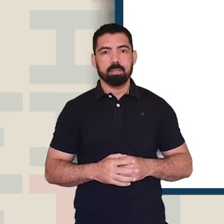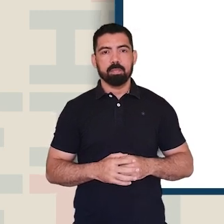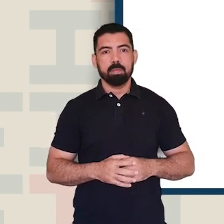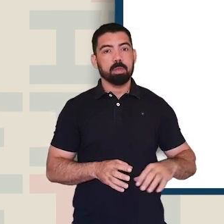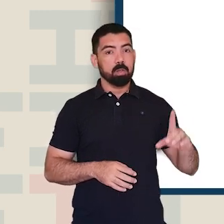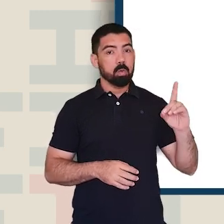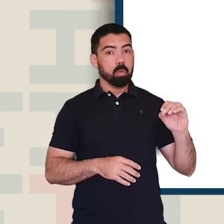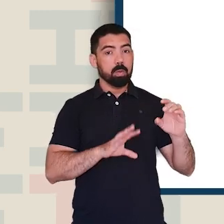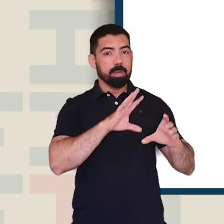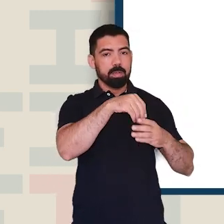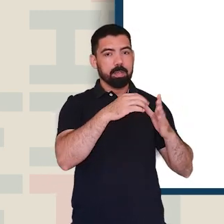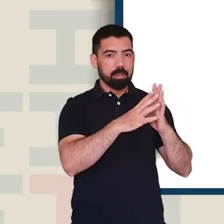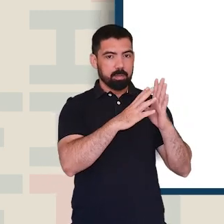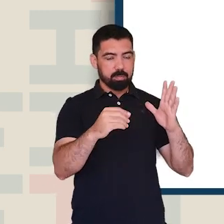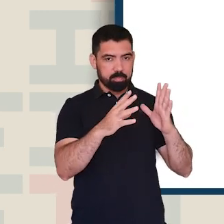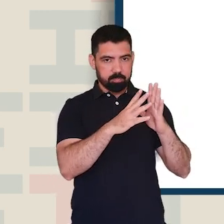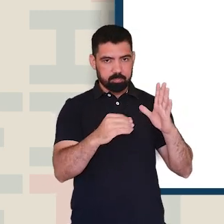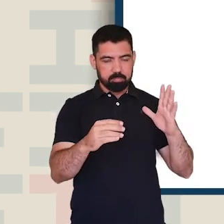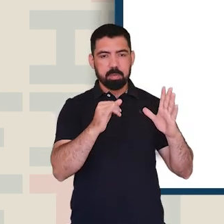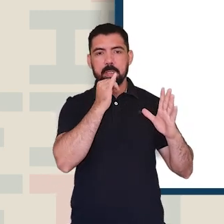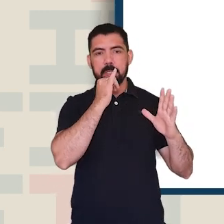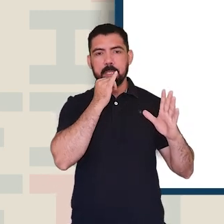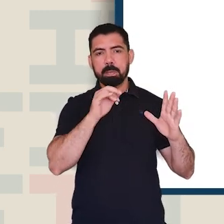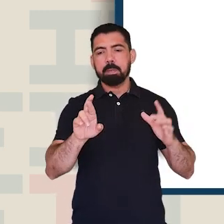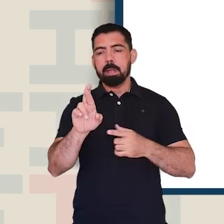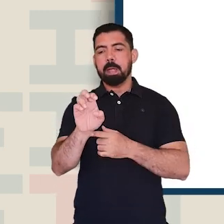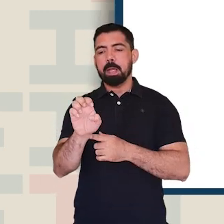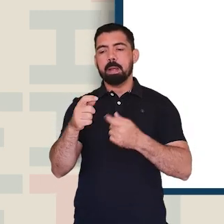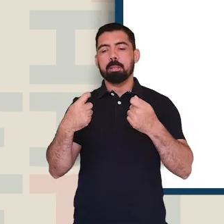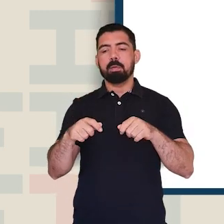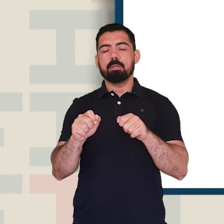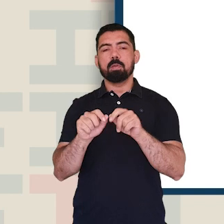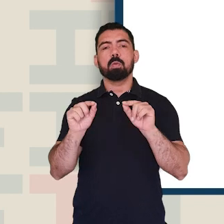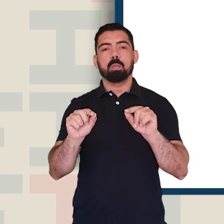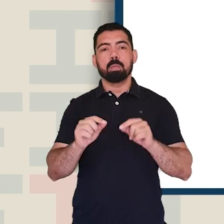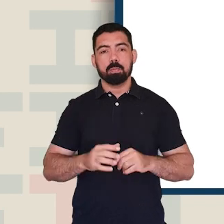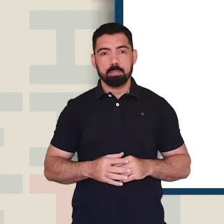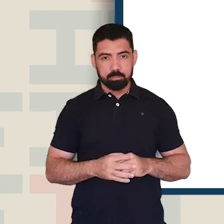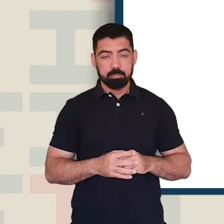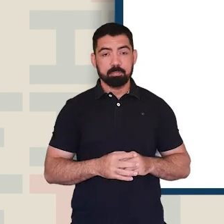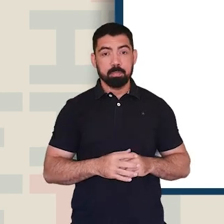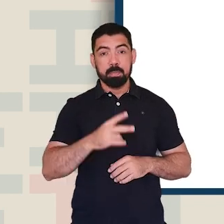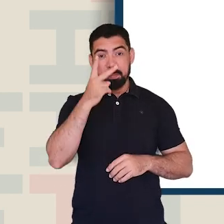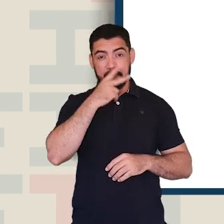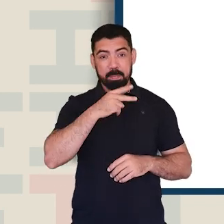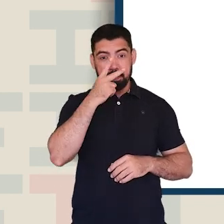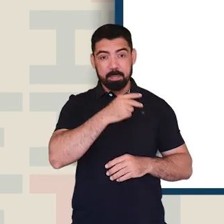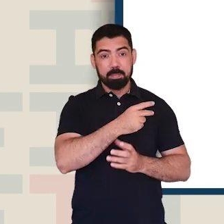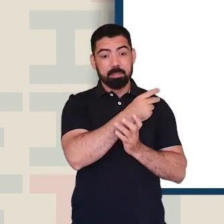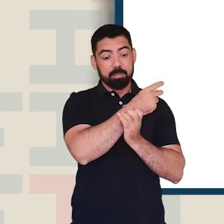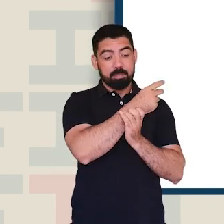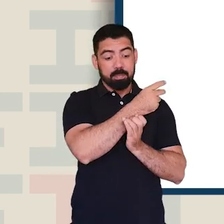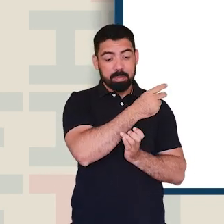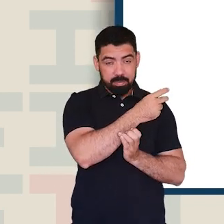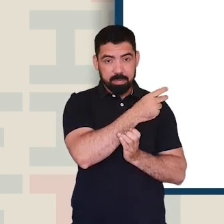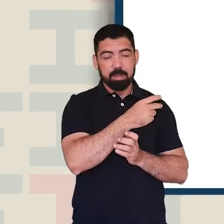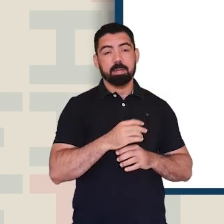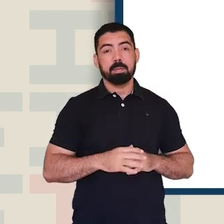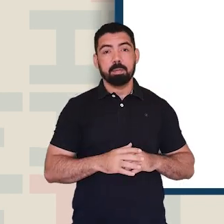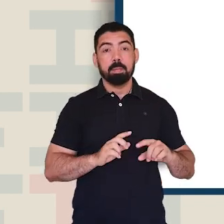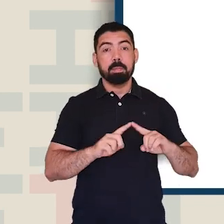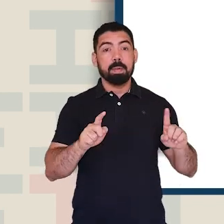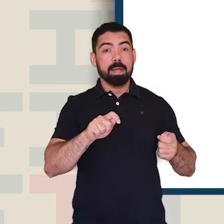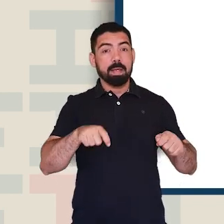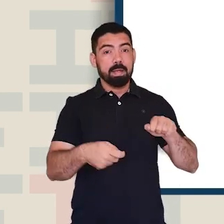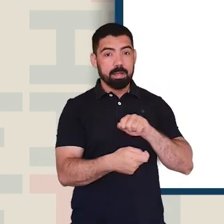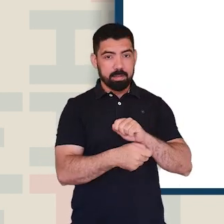esse molde de dó, um acorde de ré, o que é que eu tenho que fazer? Eu vou pegar o molde e vou levar até o ré, só vou